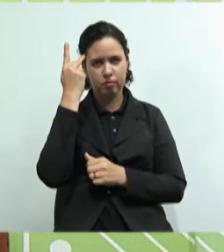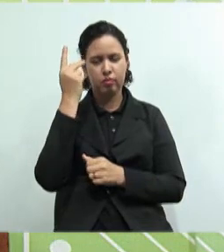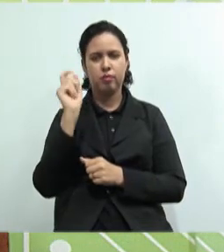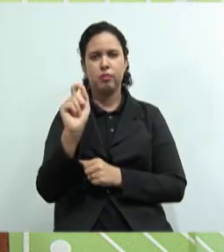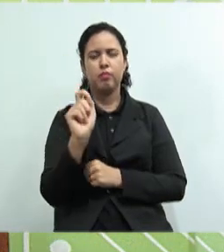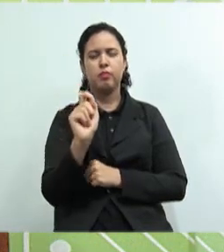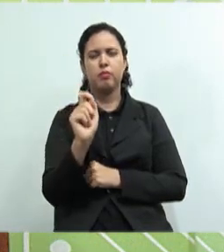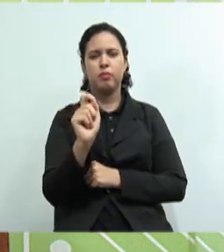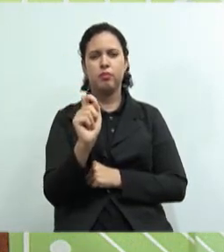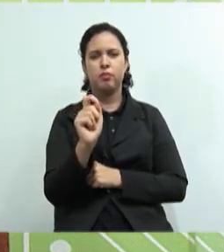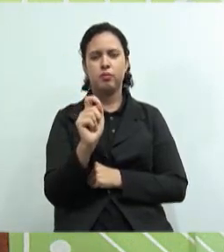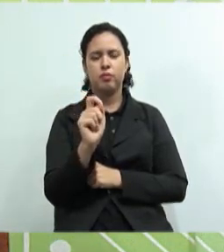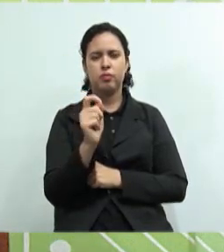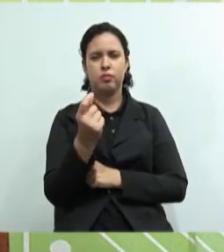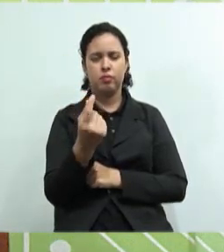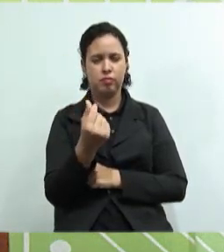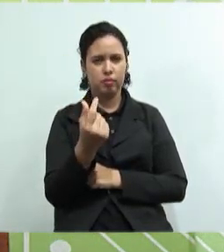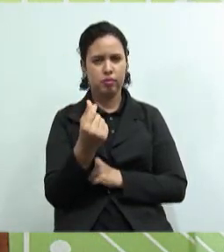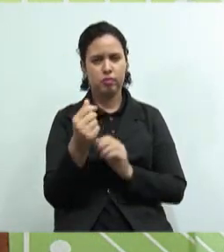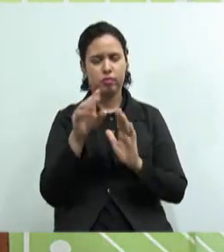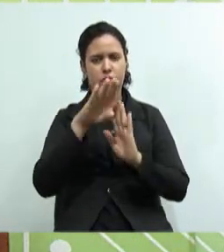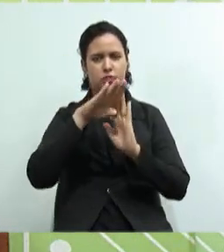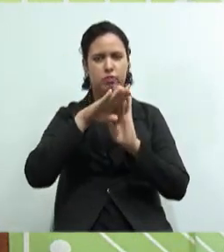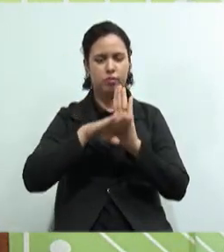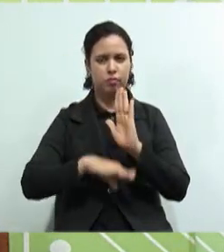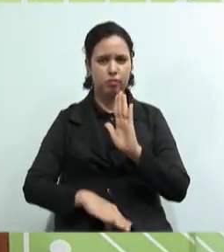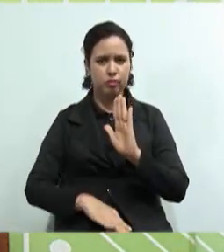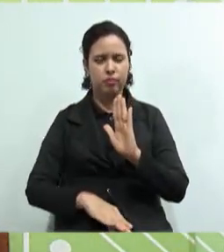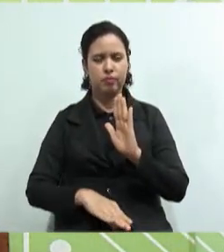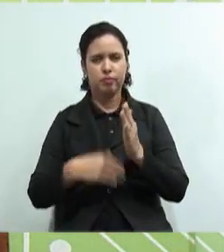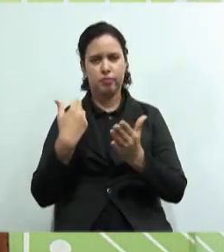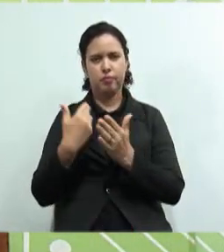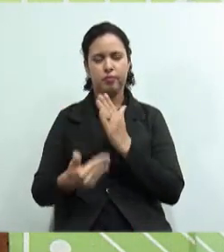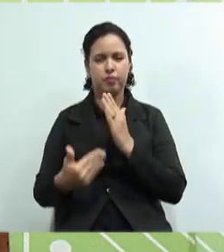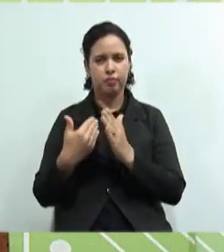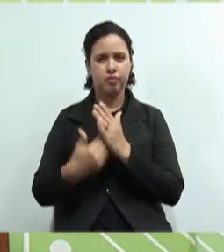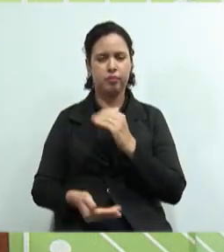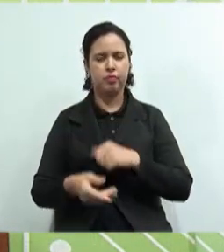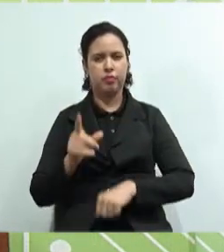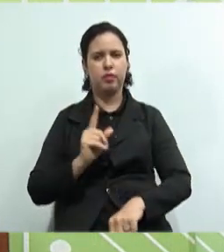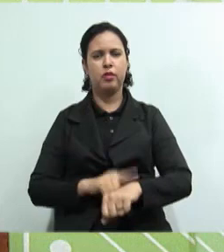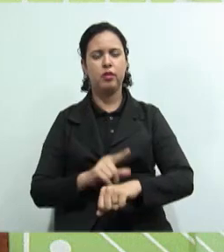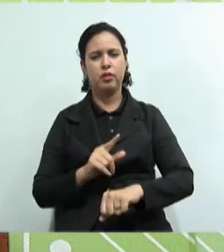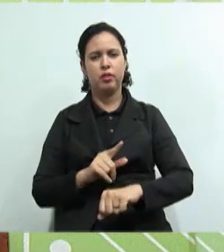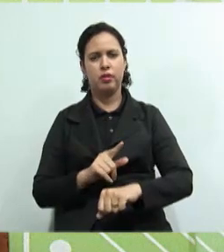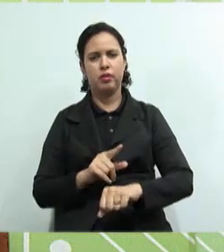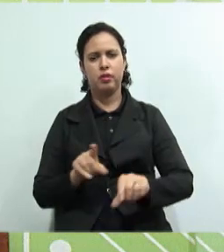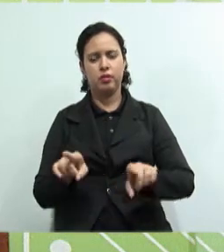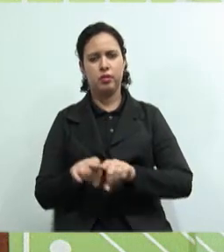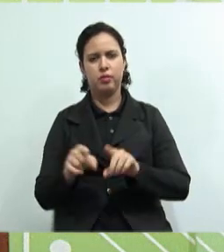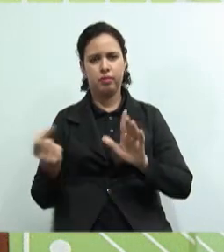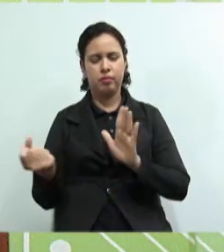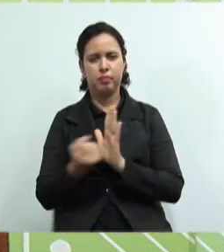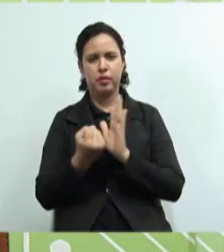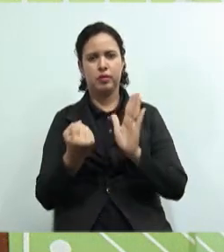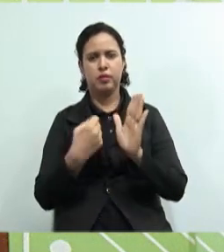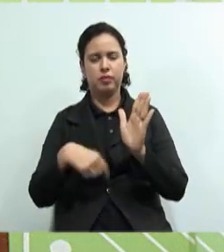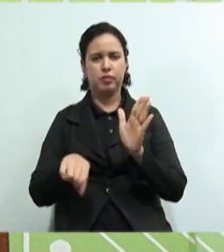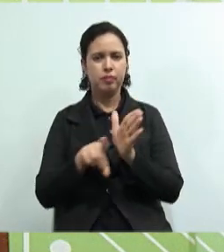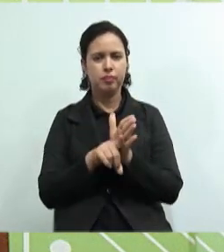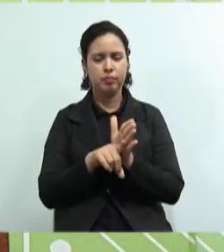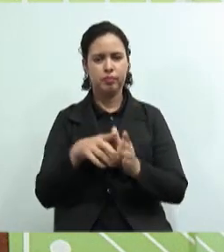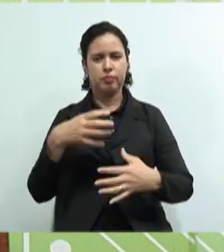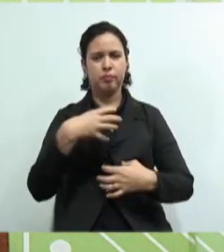Vale. Essas ações vão ter os seus preços que vão ter uma forte queda no primeiro momento, como esse impacto negativo foi